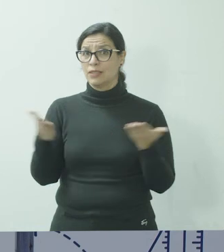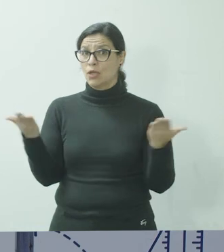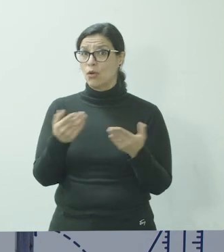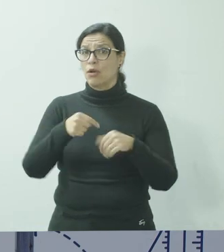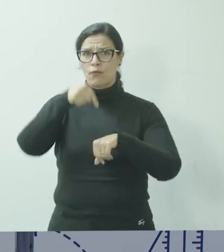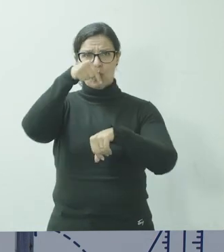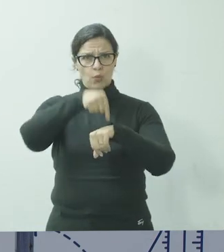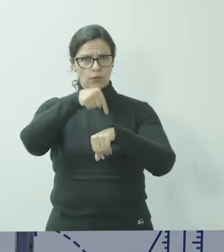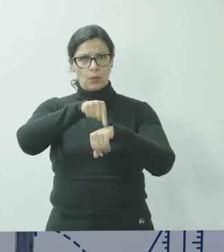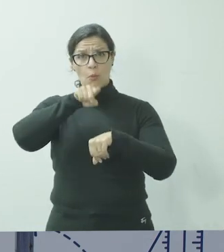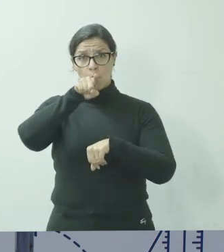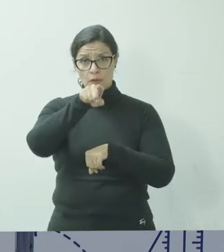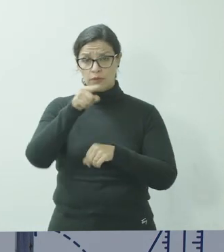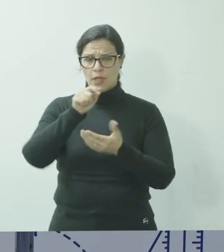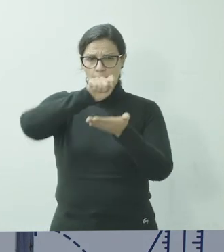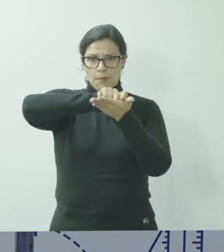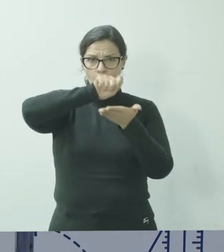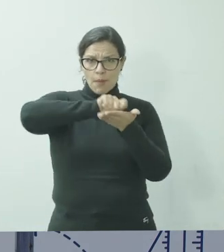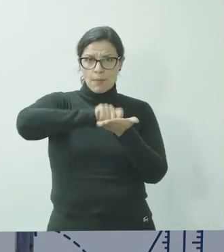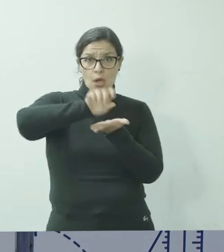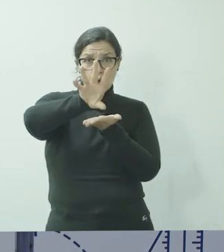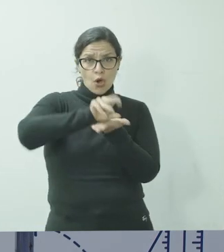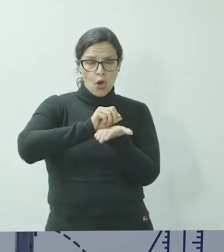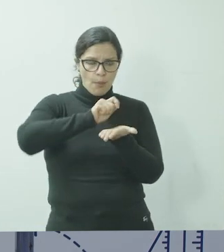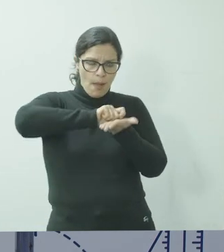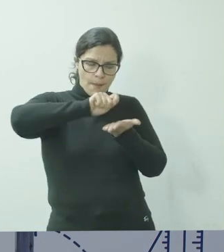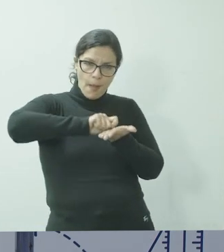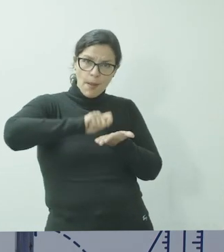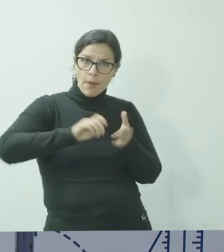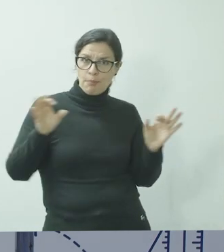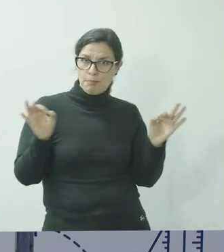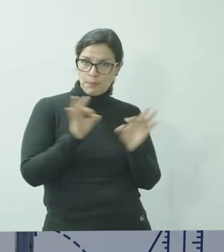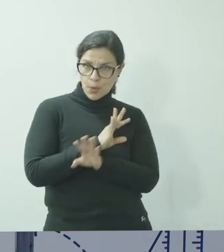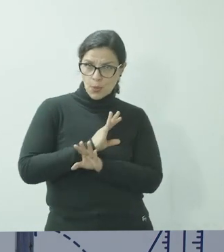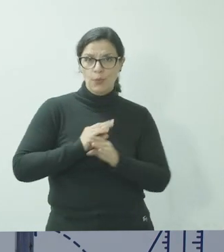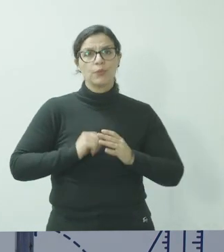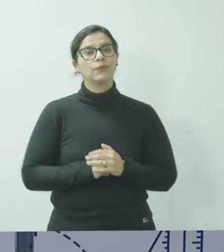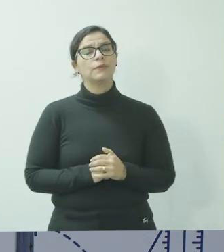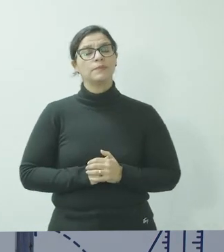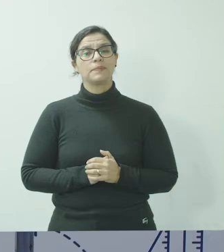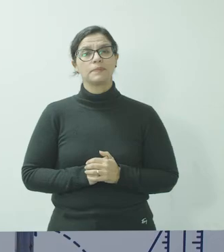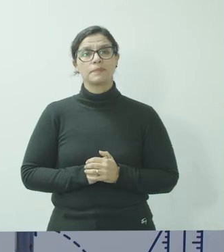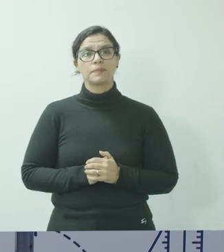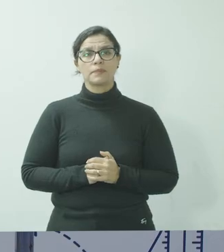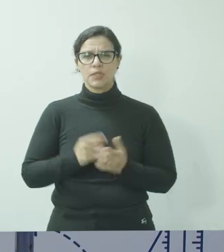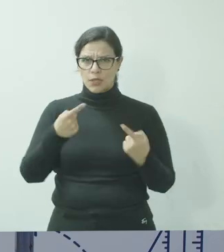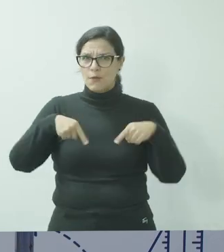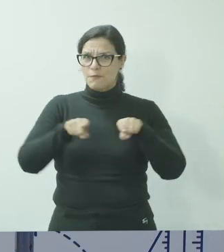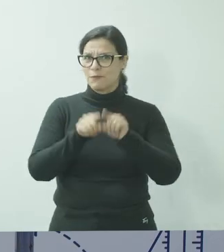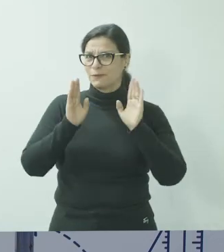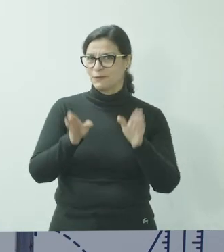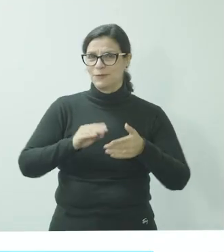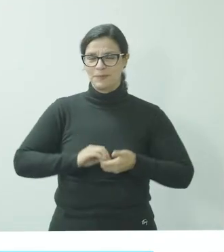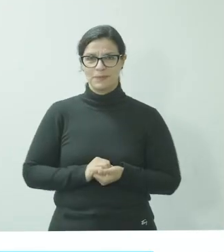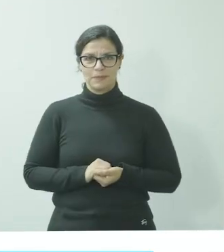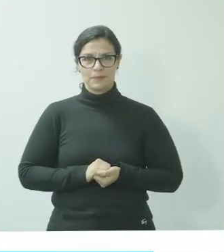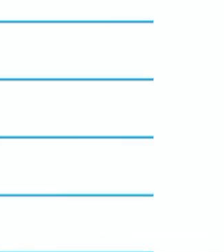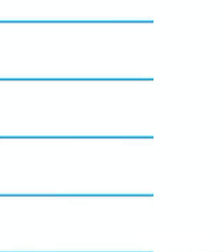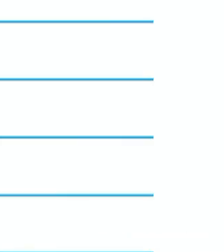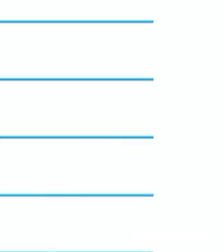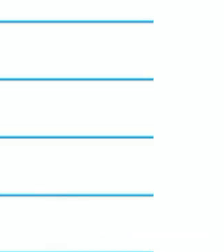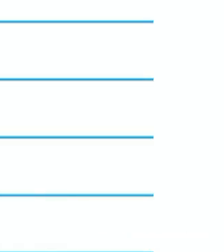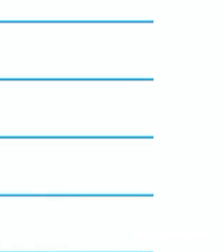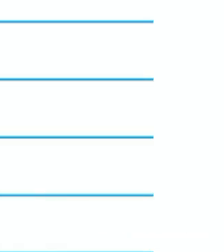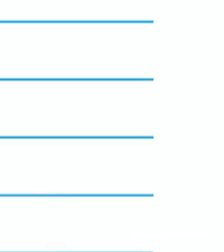bom então eu vou deixar aqui mais um tempinho para que você realize esse registro no seu caderno e logo eu